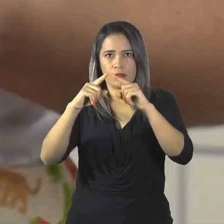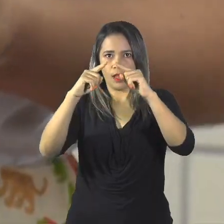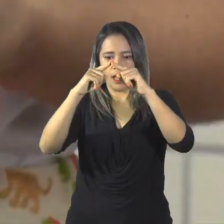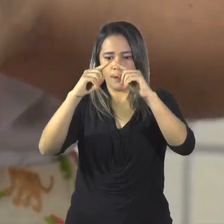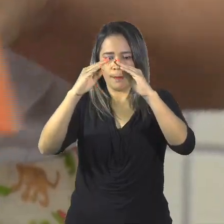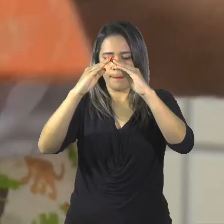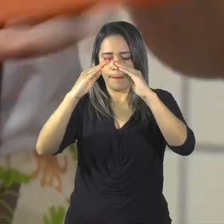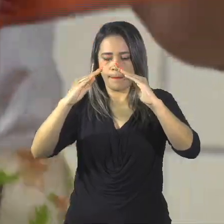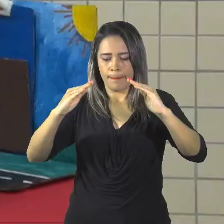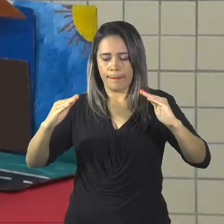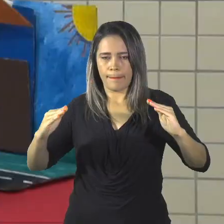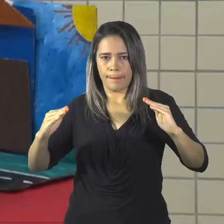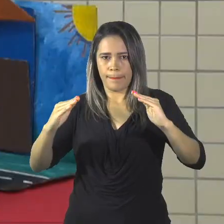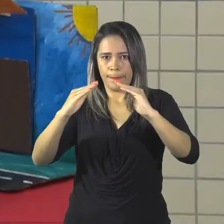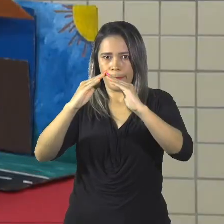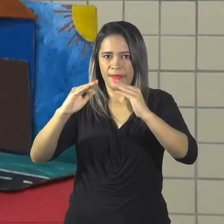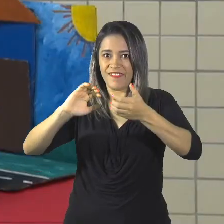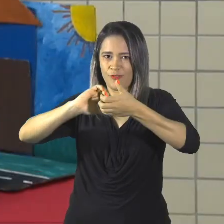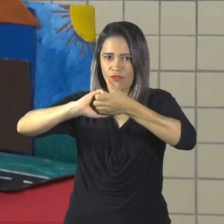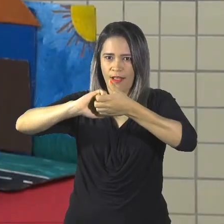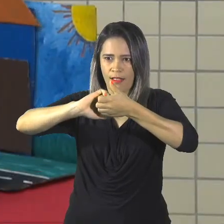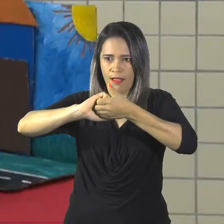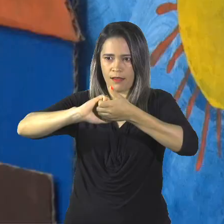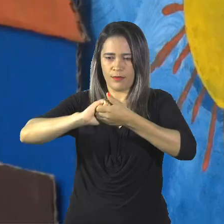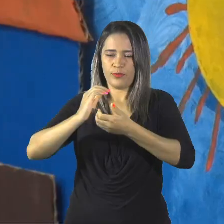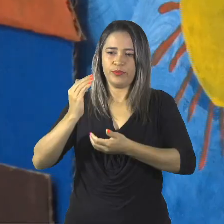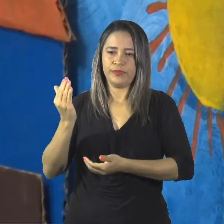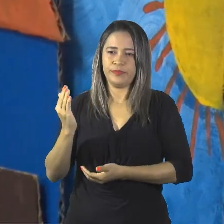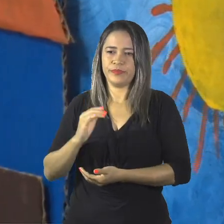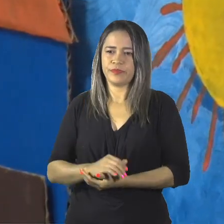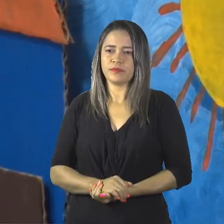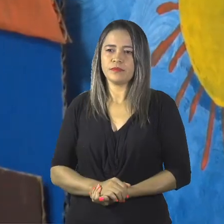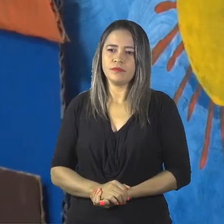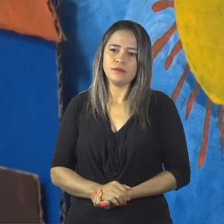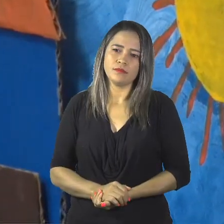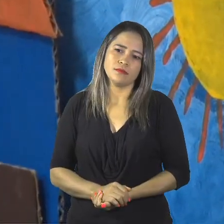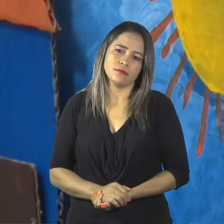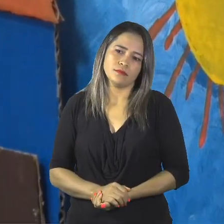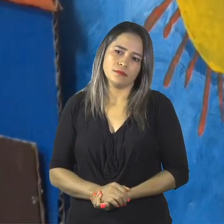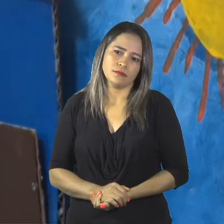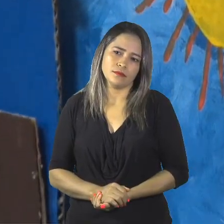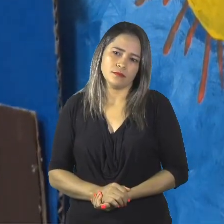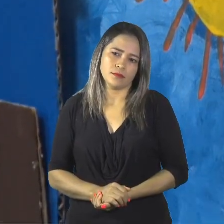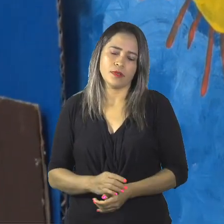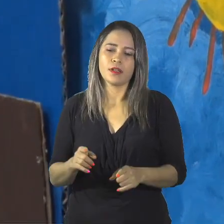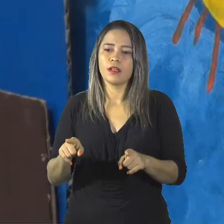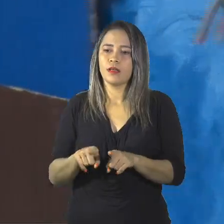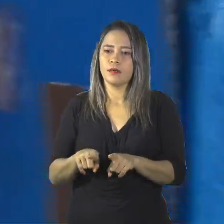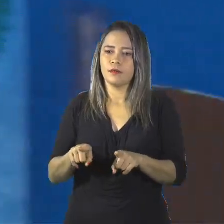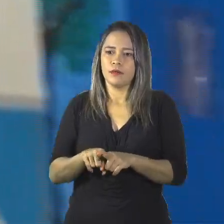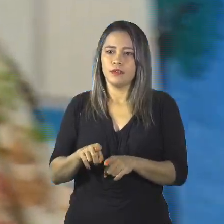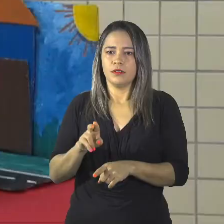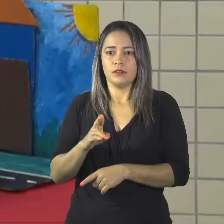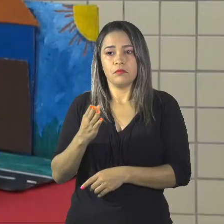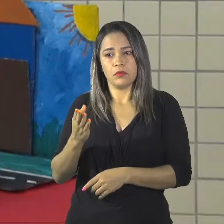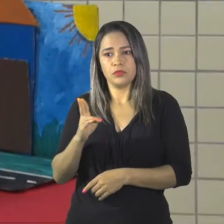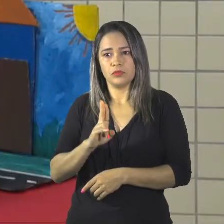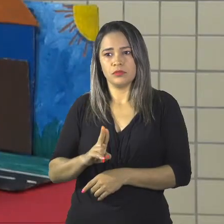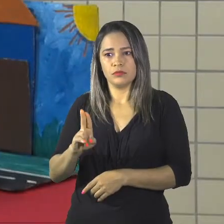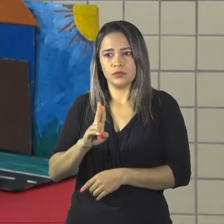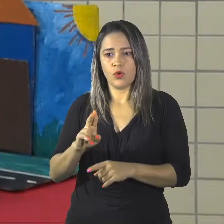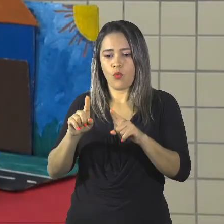poder formar o telhado. Assim, ó. Tá vendo? E também você poderá estar utilizando